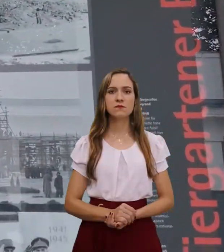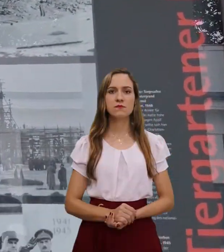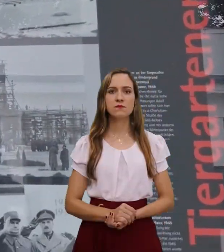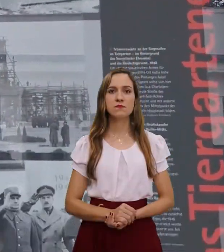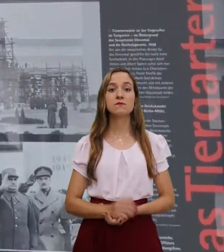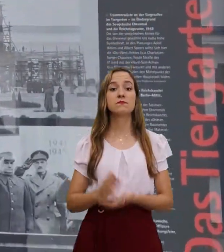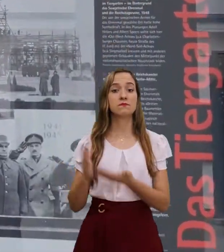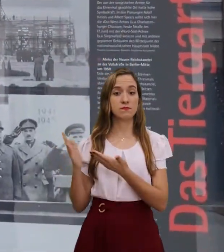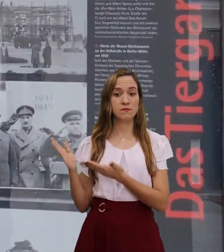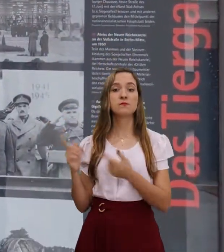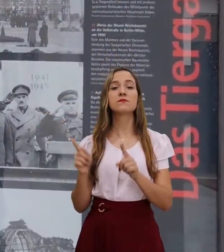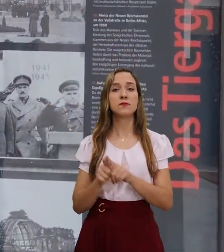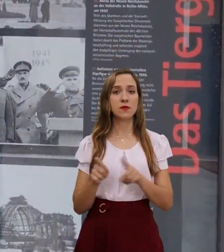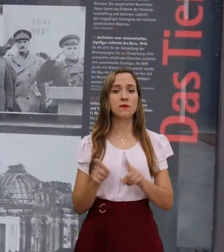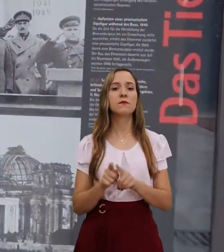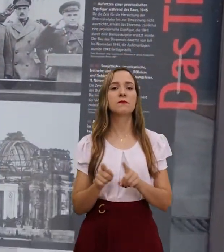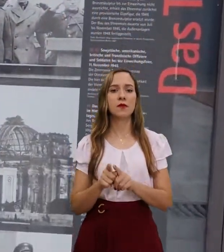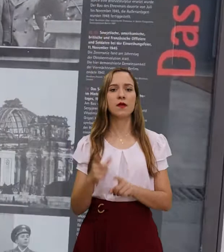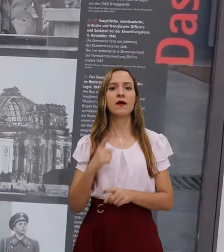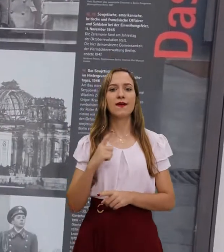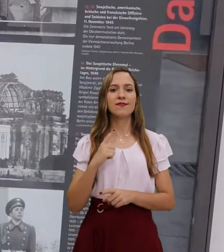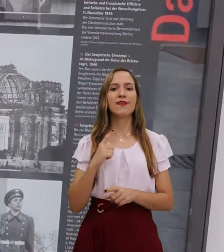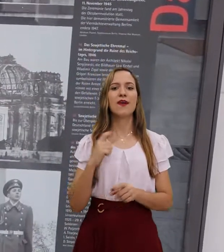É um monumento que eles construíram depois.